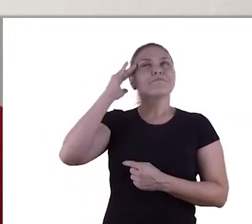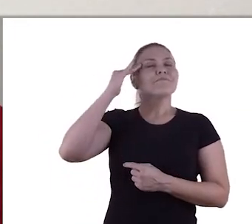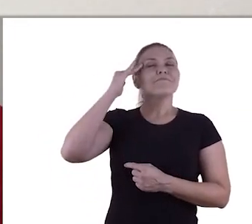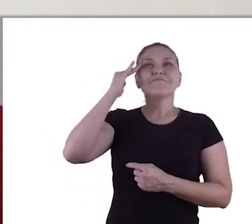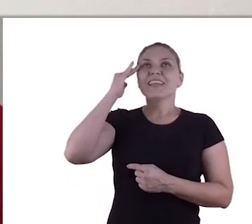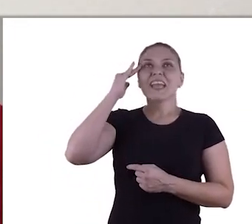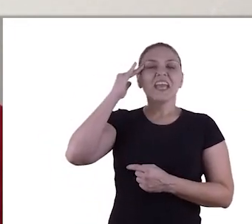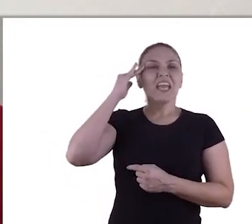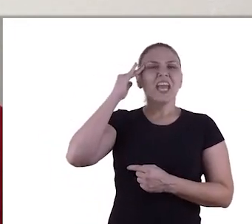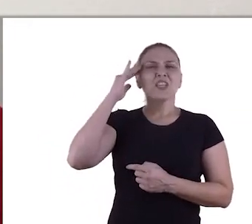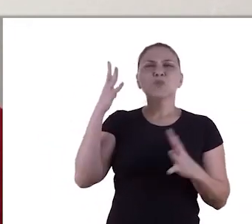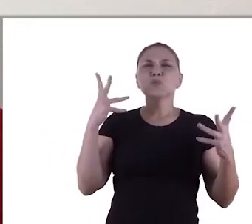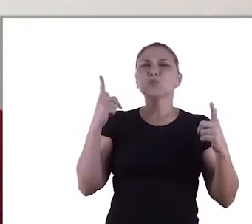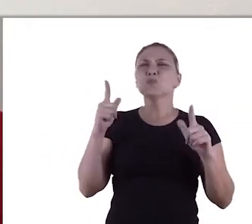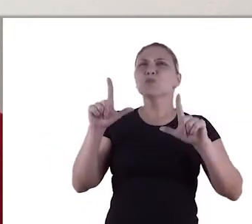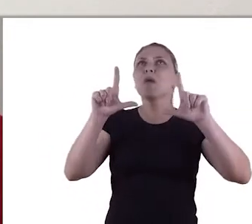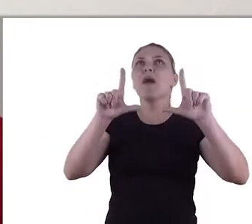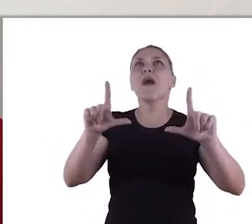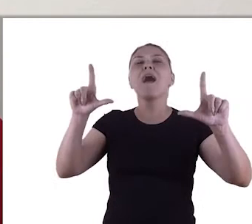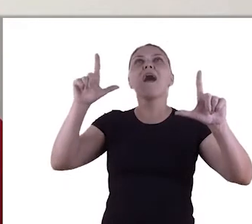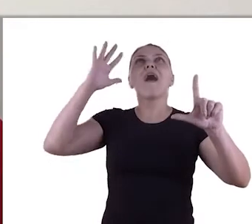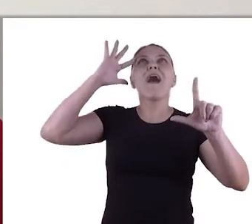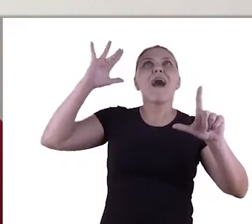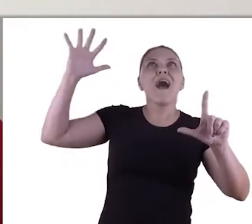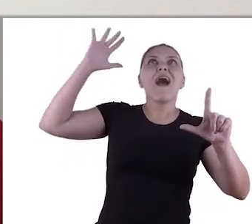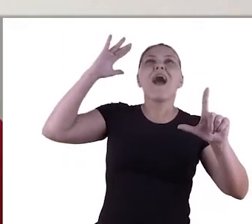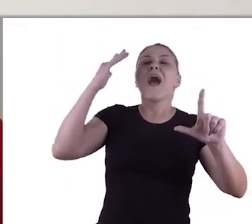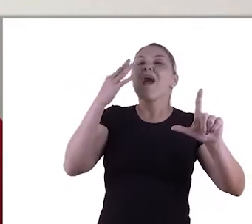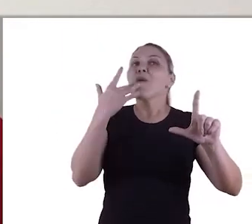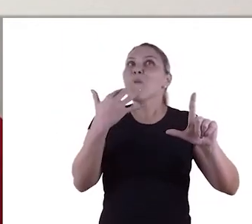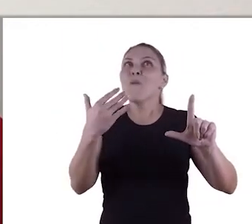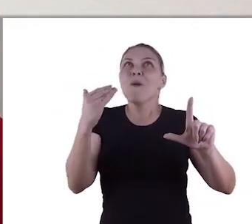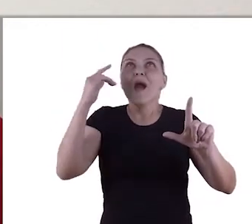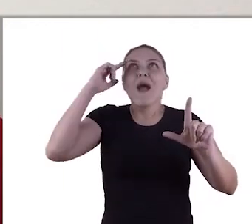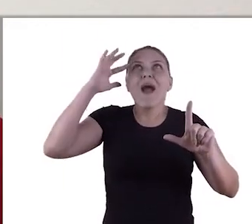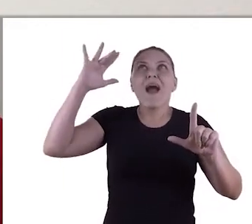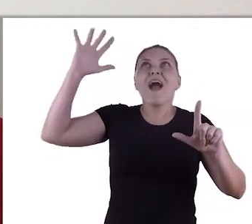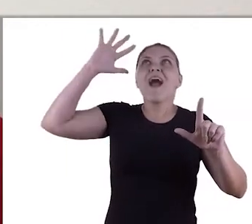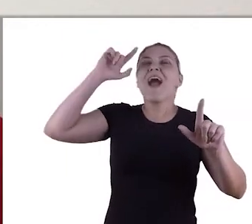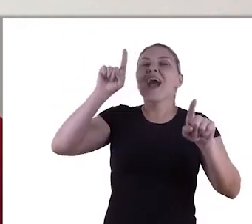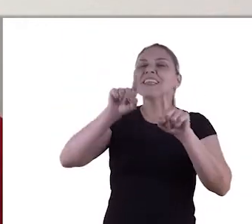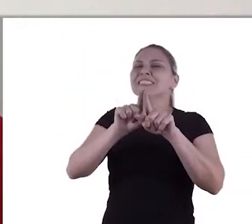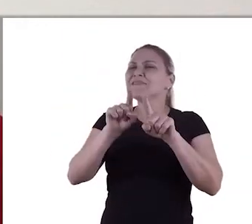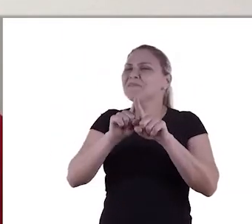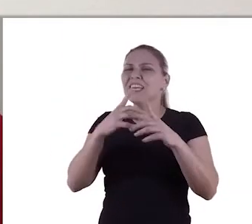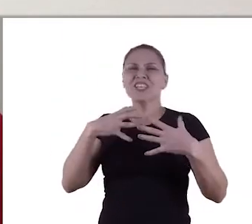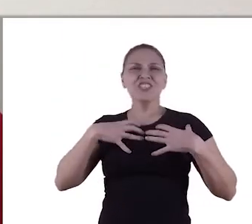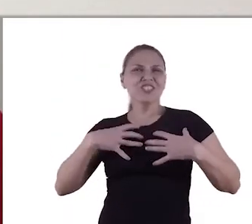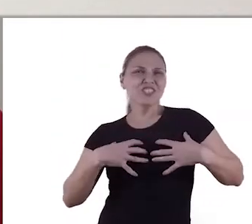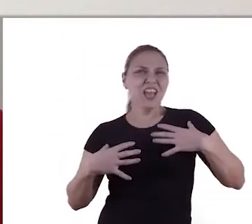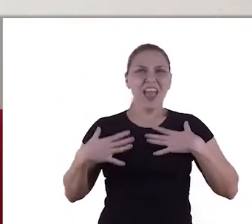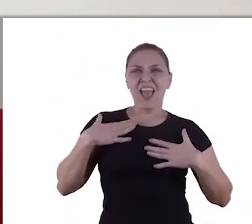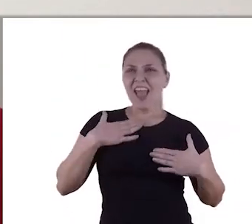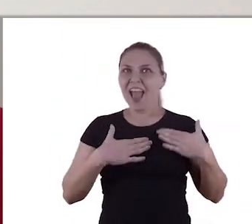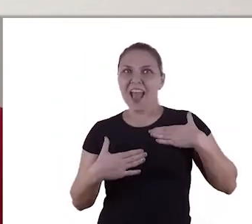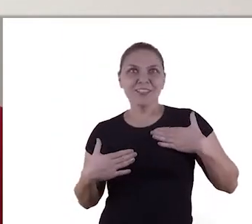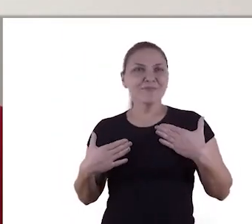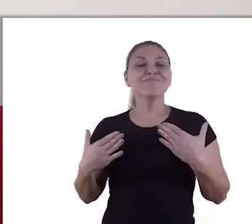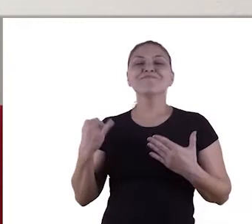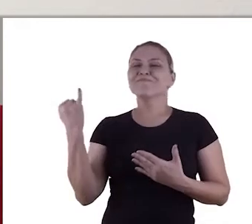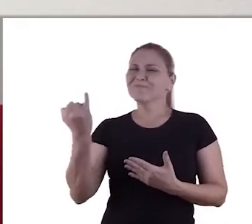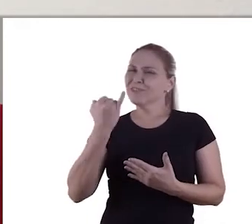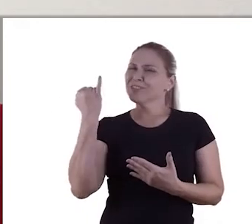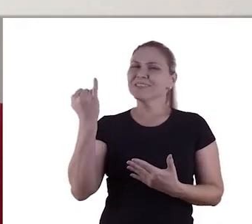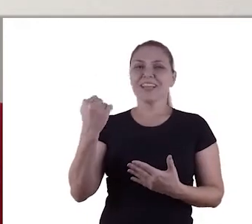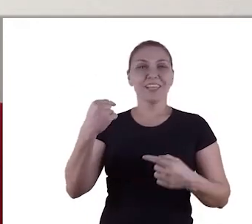integral o filme, compreender as cenas, saber das cores, saber de gestos. E isso é importante também